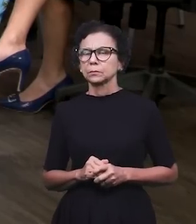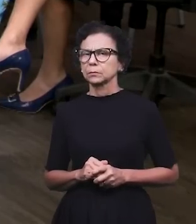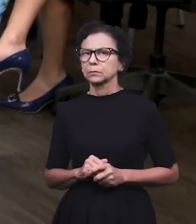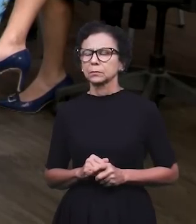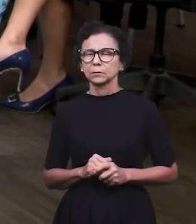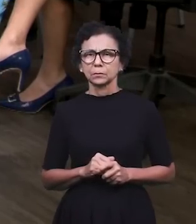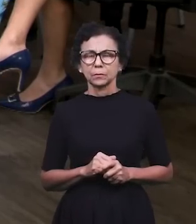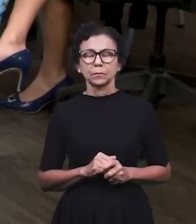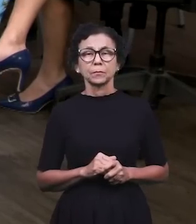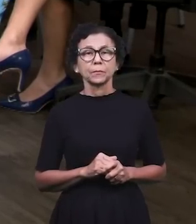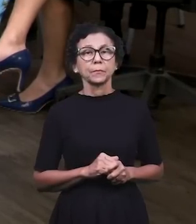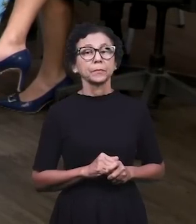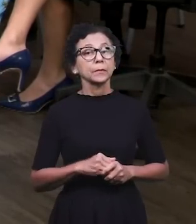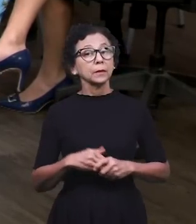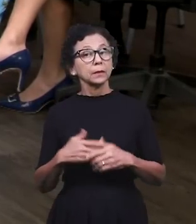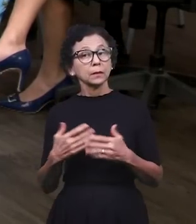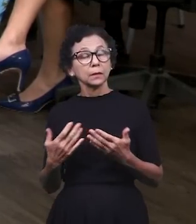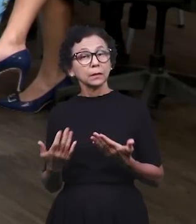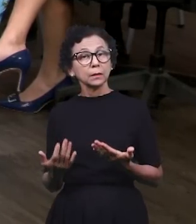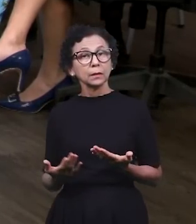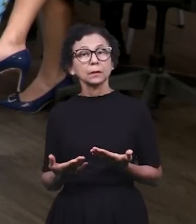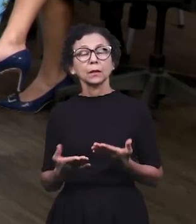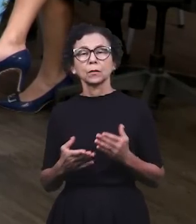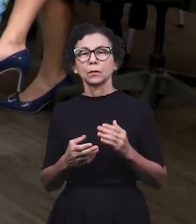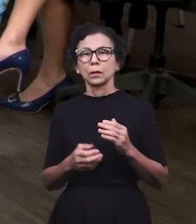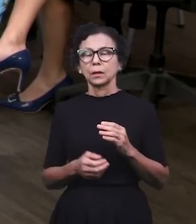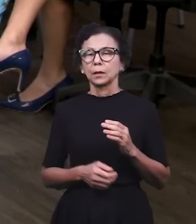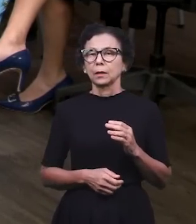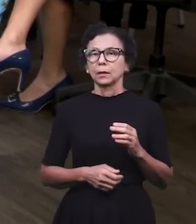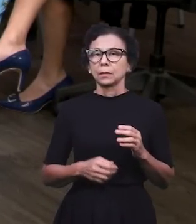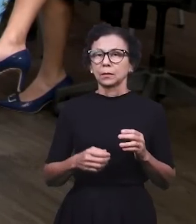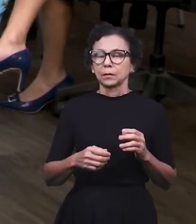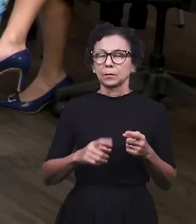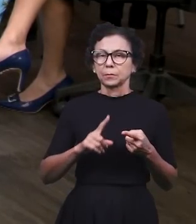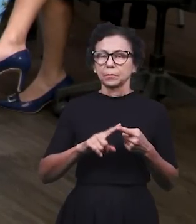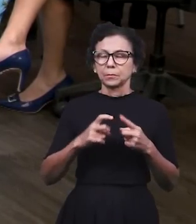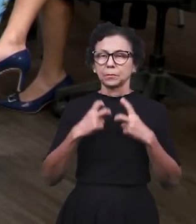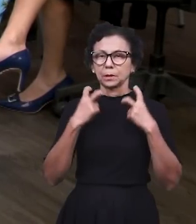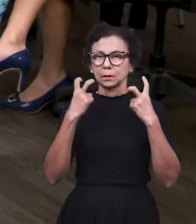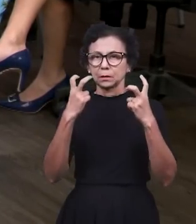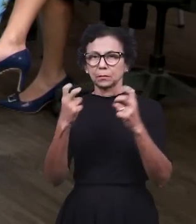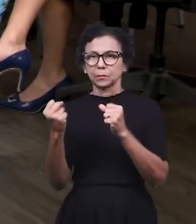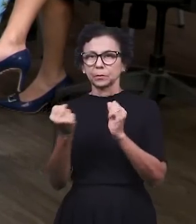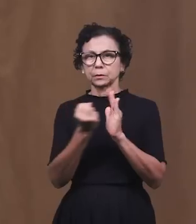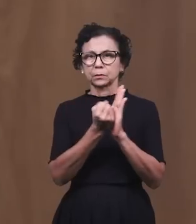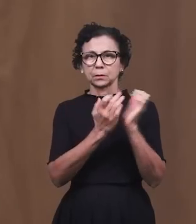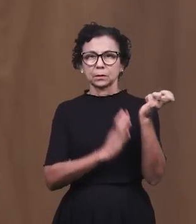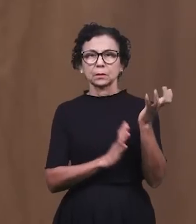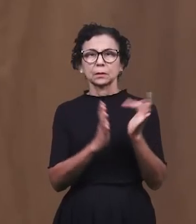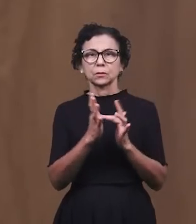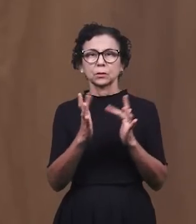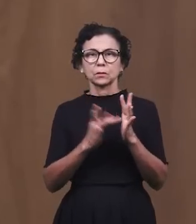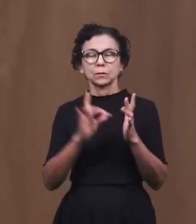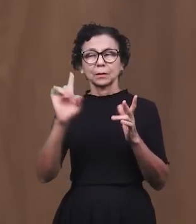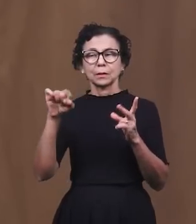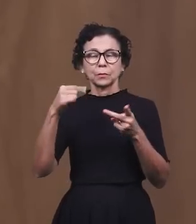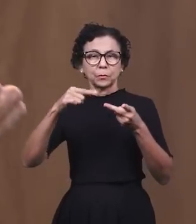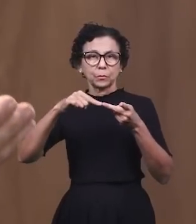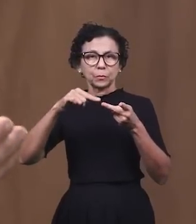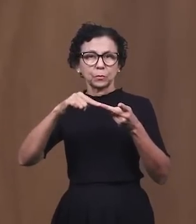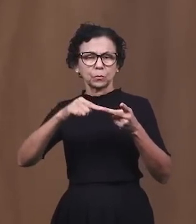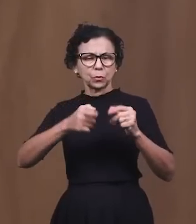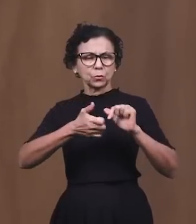o louvor. Porque o louvor vai ser o preparo. Entendeu? Ele vai edificar a igreja, vai